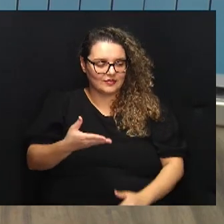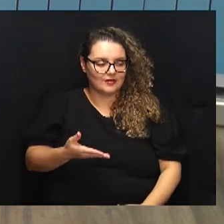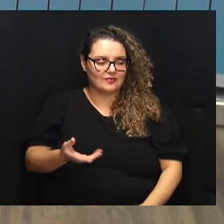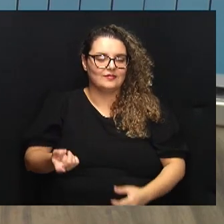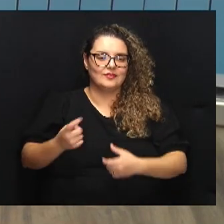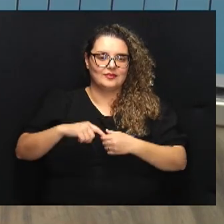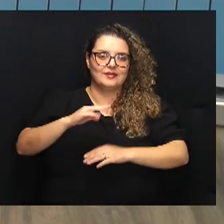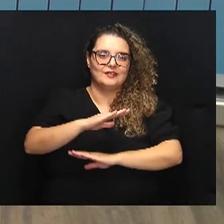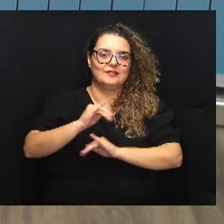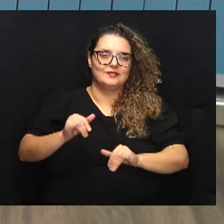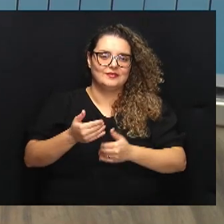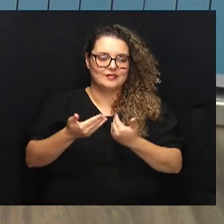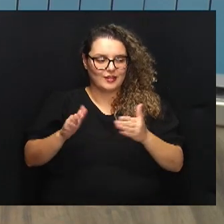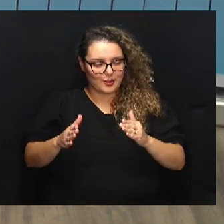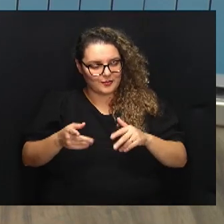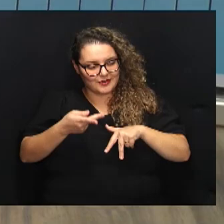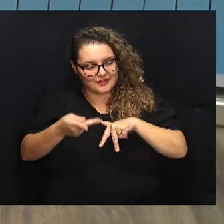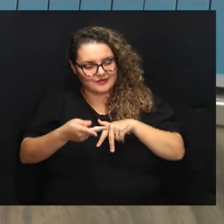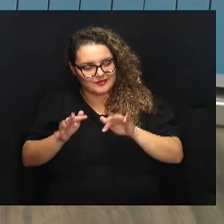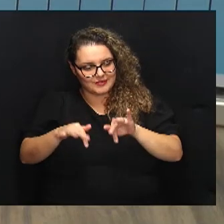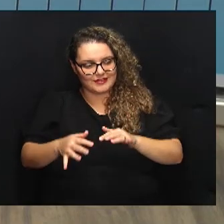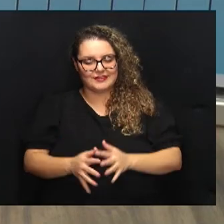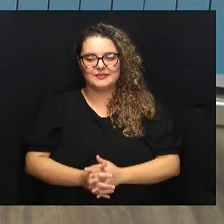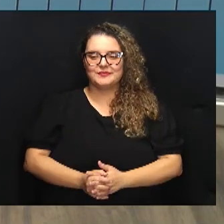aberto aí para suas considerações finais.